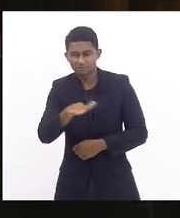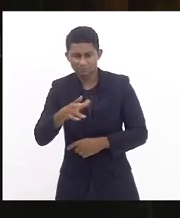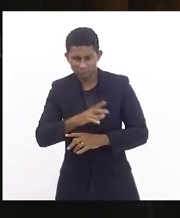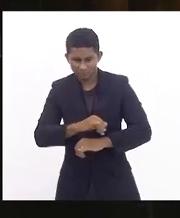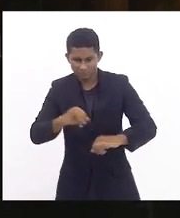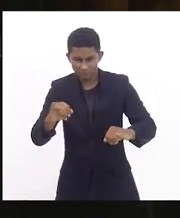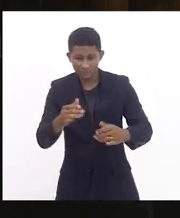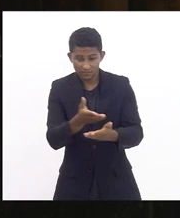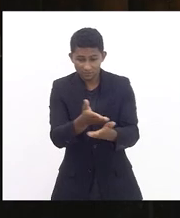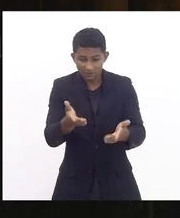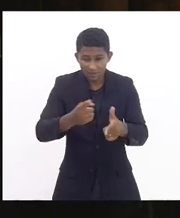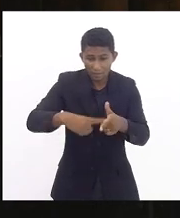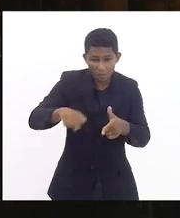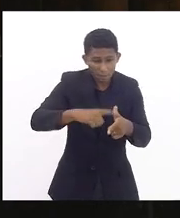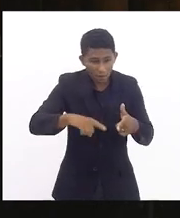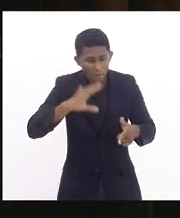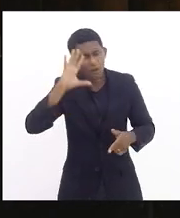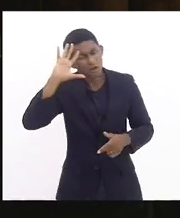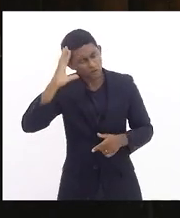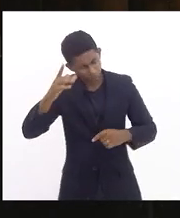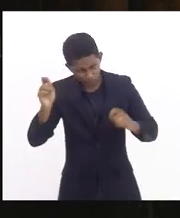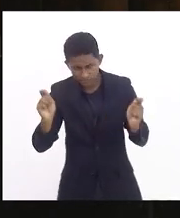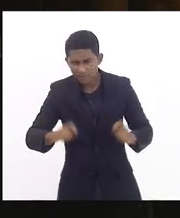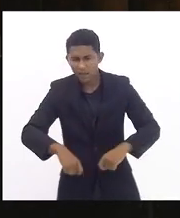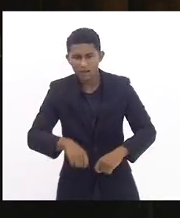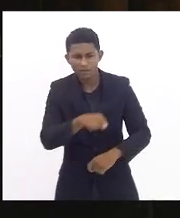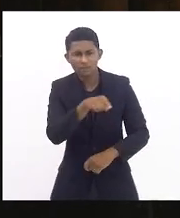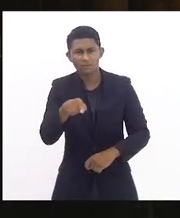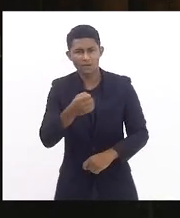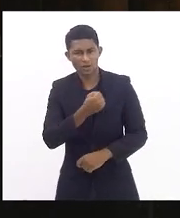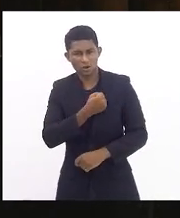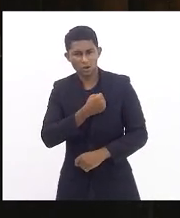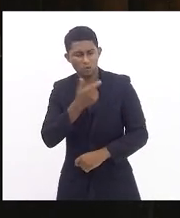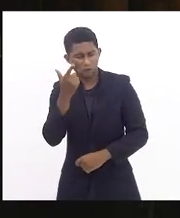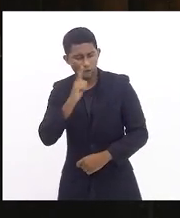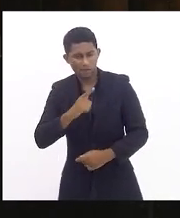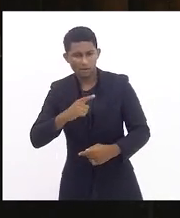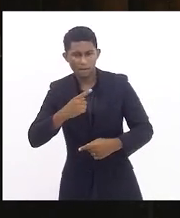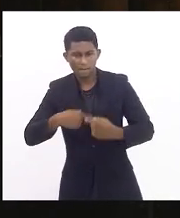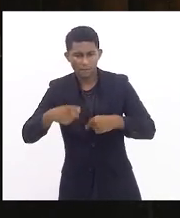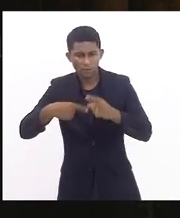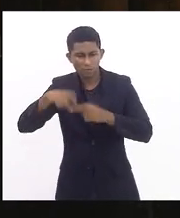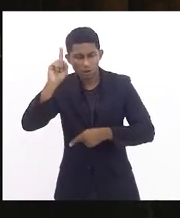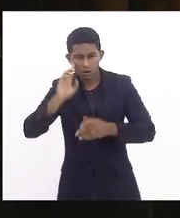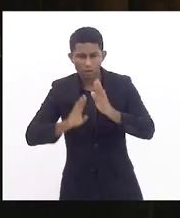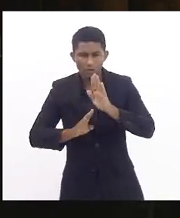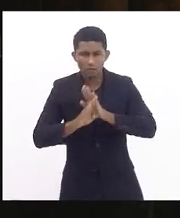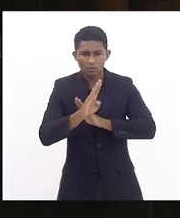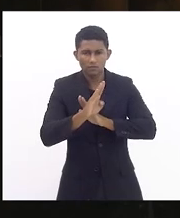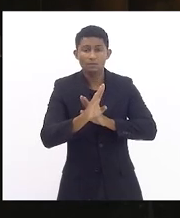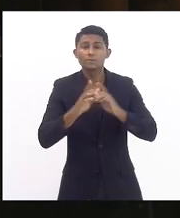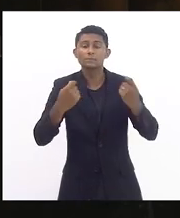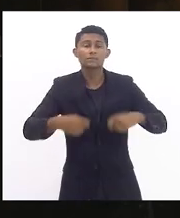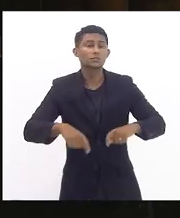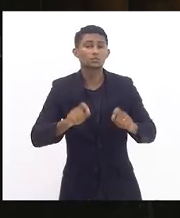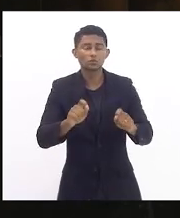problema delas, de matéria ou de nota escolar, desde que as crianças o